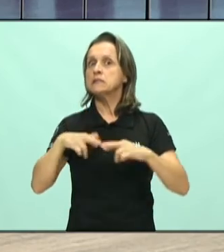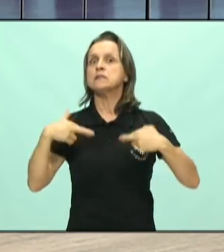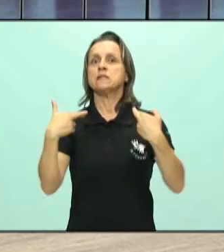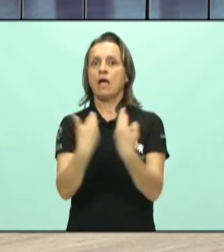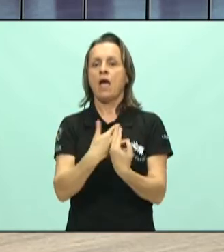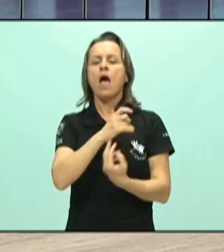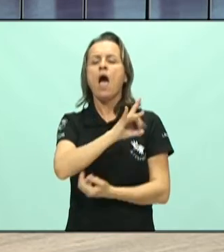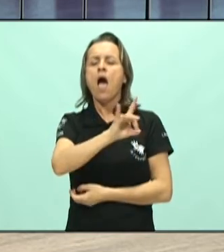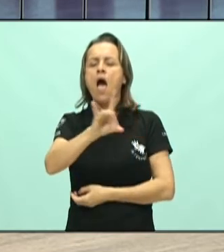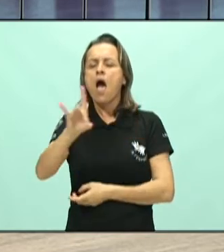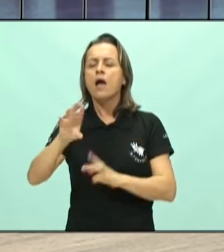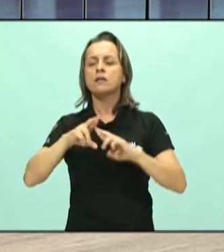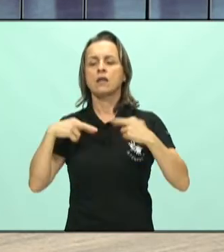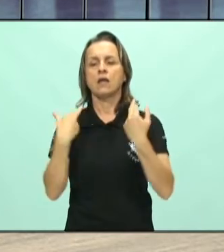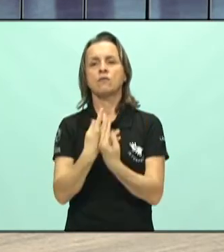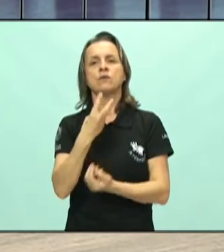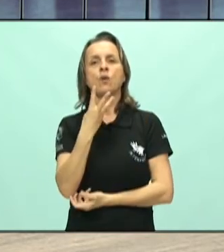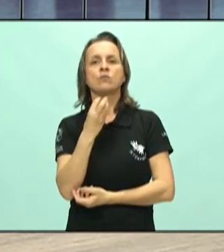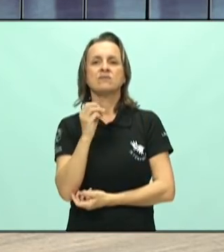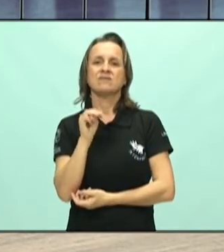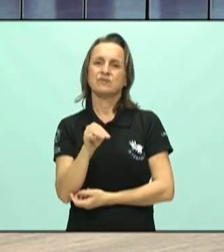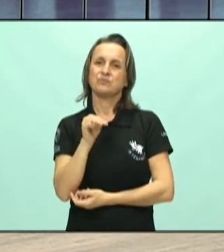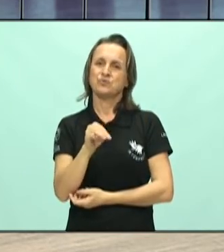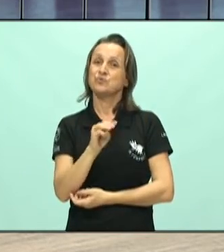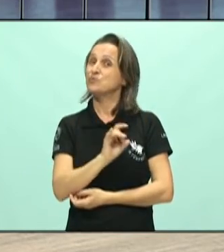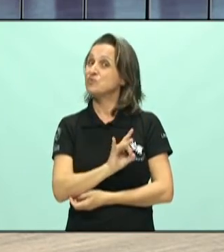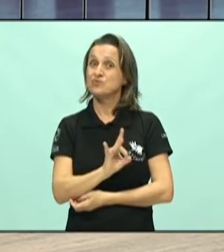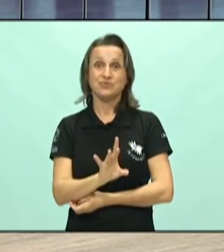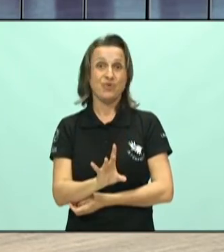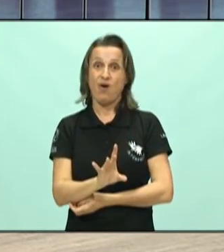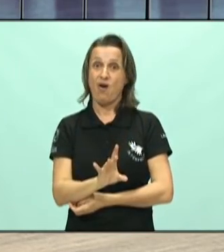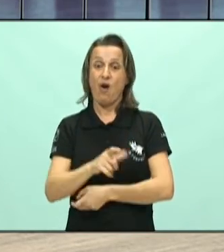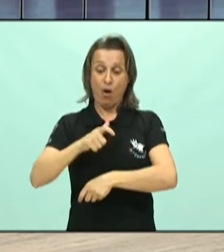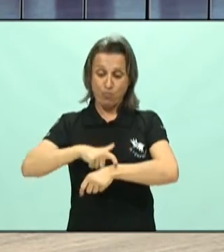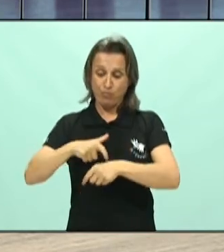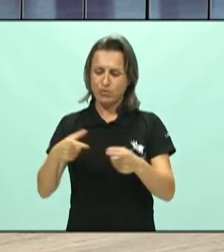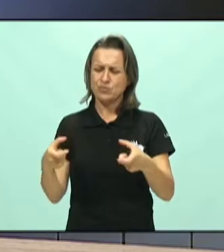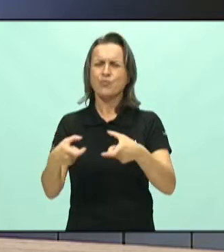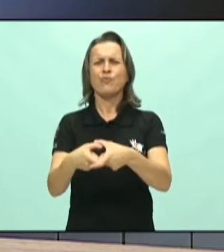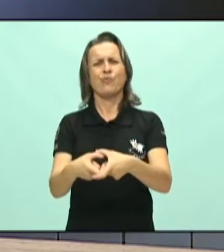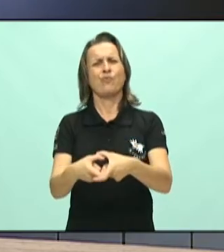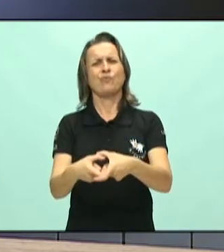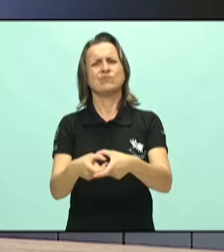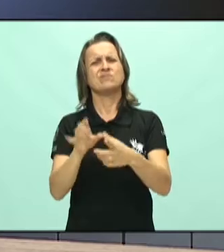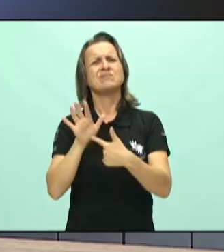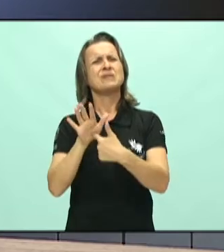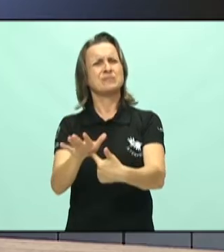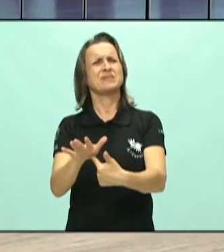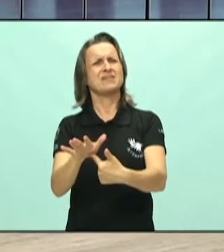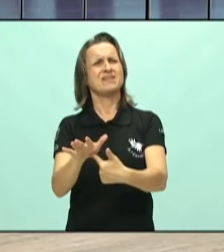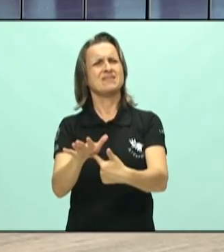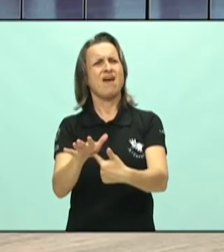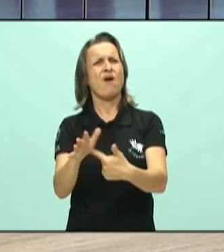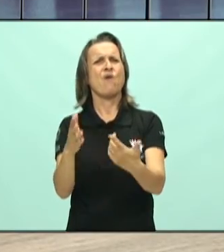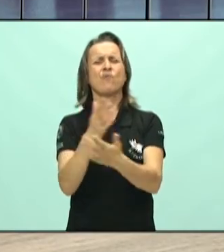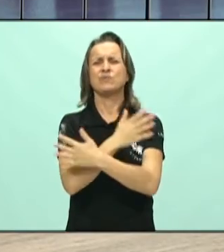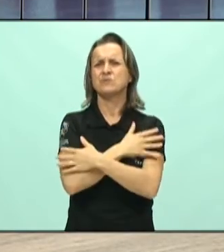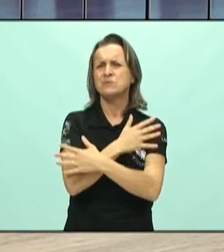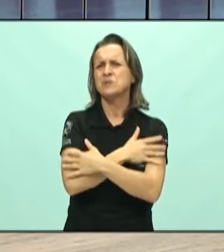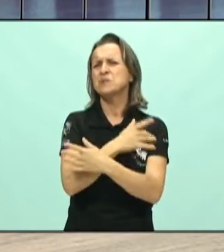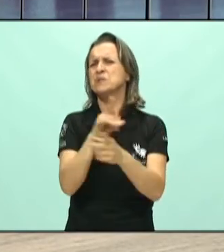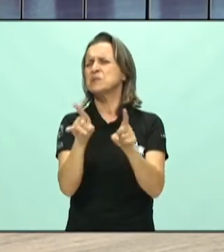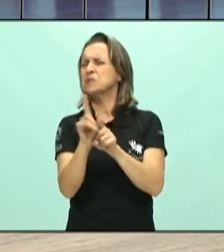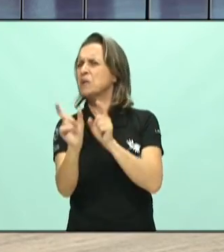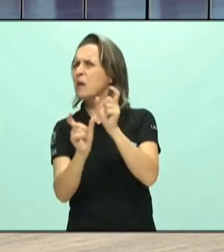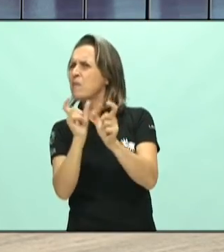reunião com 30 minutos apenas. Então é um momento extremamente curto entre apresentações, despedidas e algumas palavras para